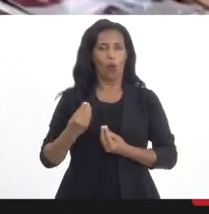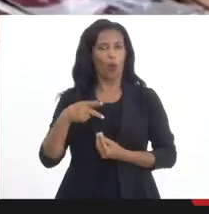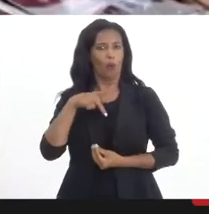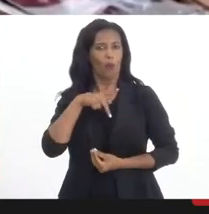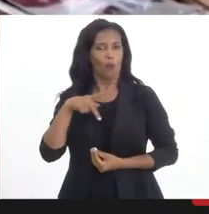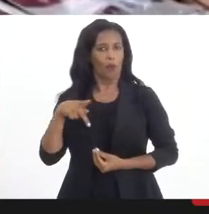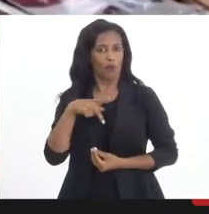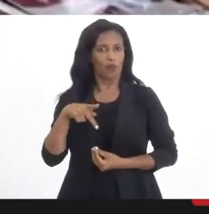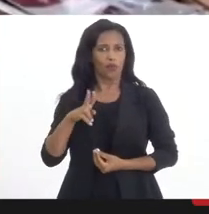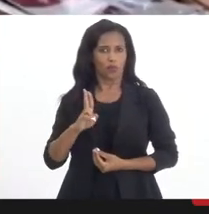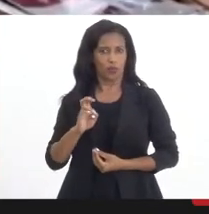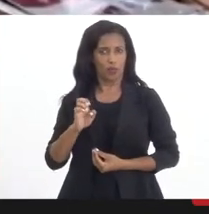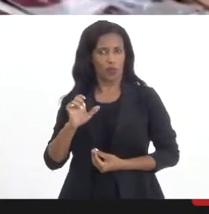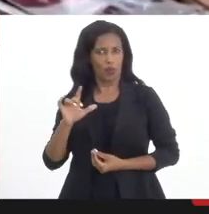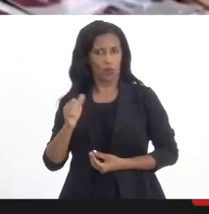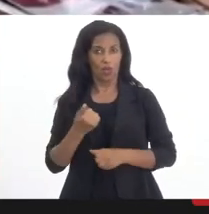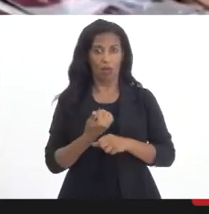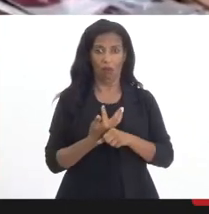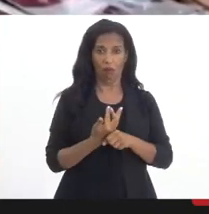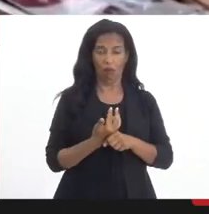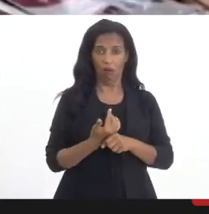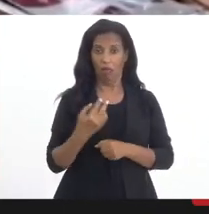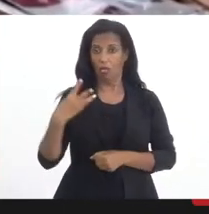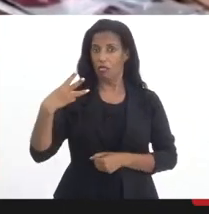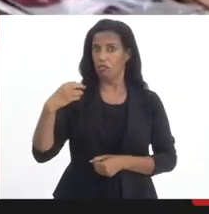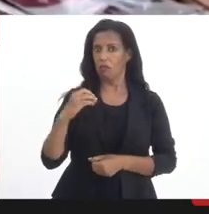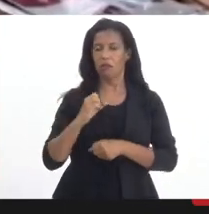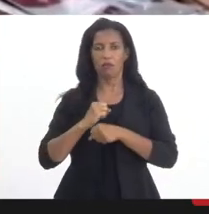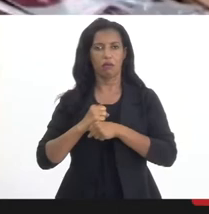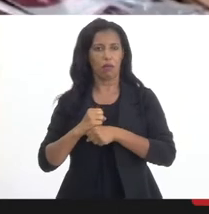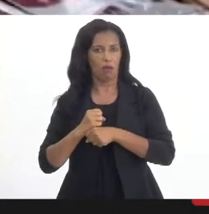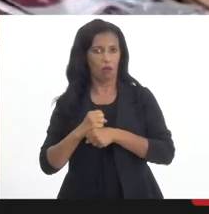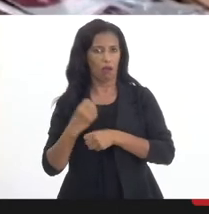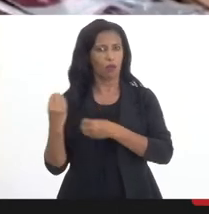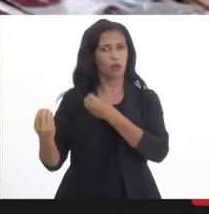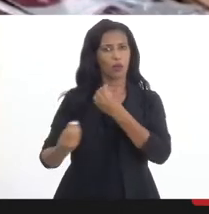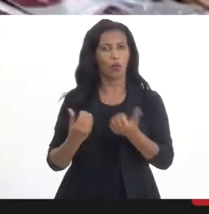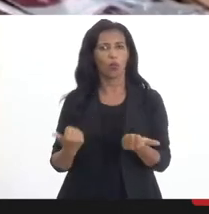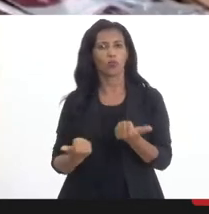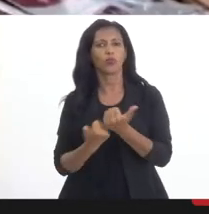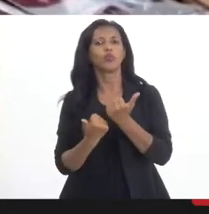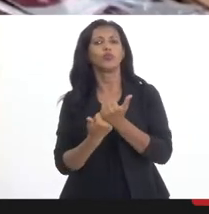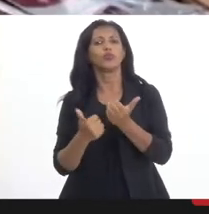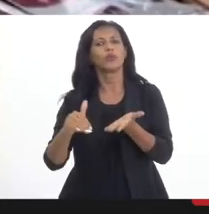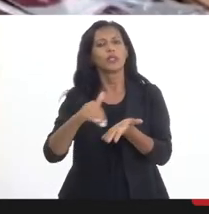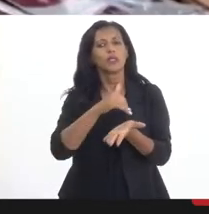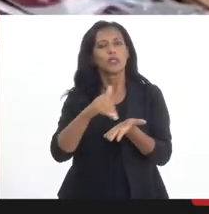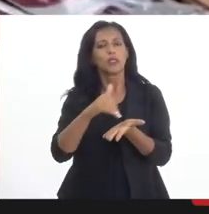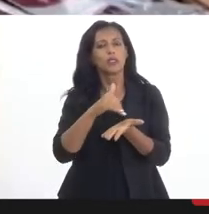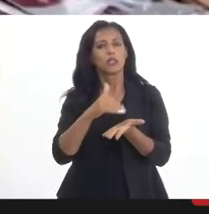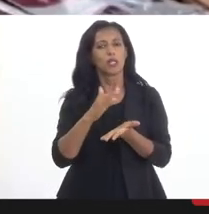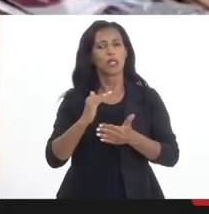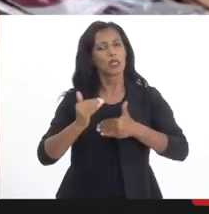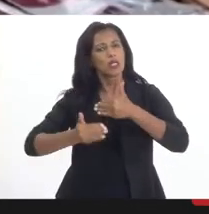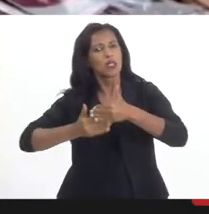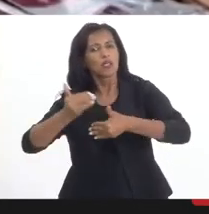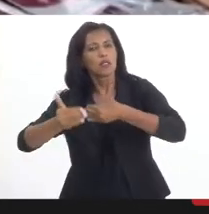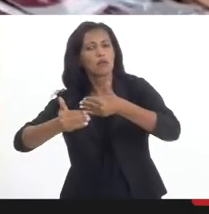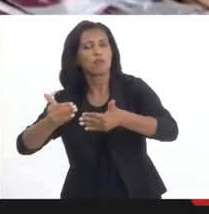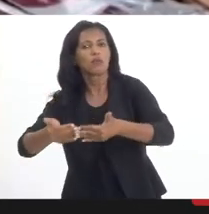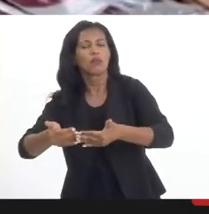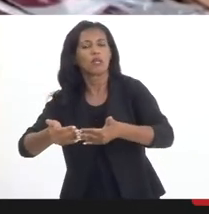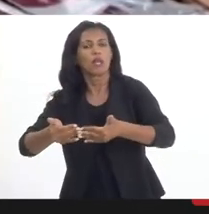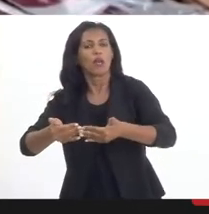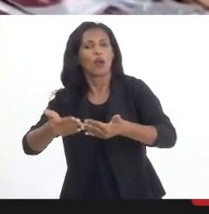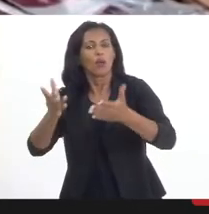da UERJ, que sou 30 anos, e como subsecretário, de que esse processo esteja se realizando com